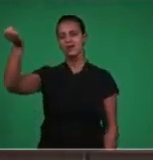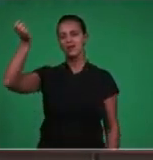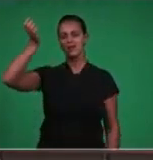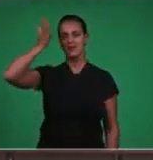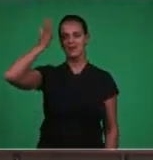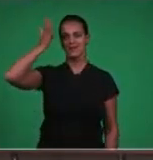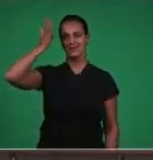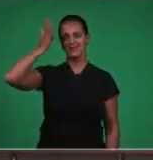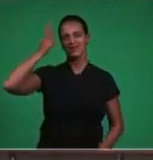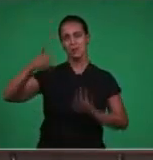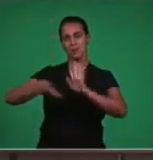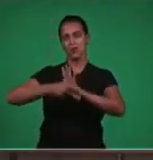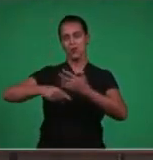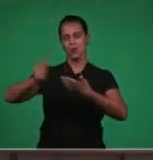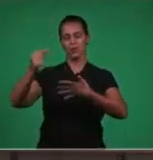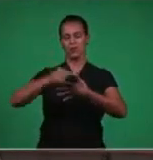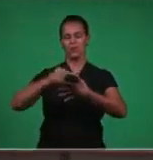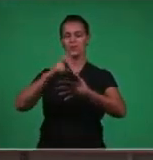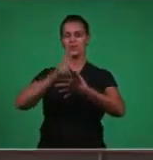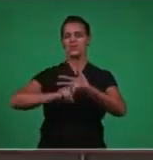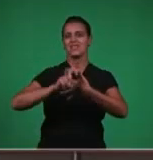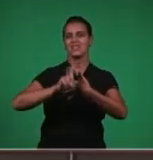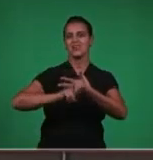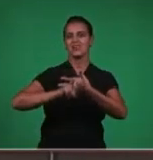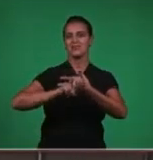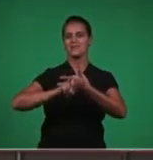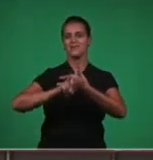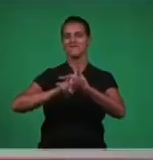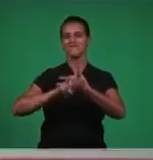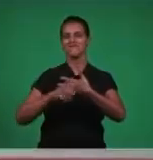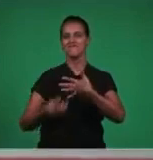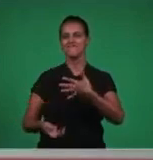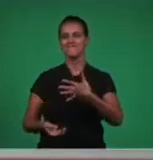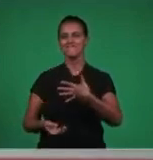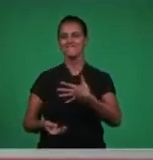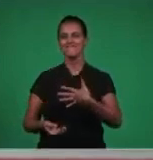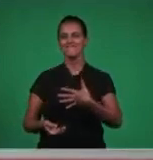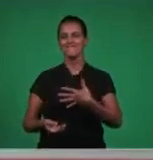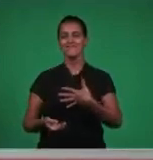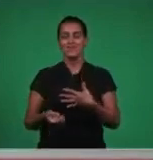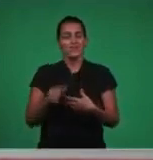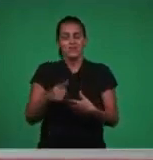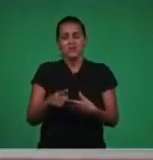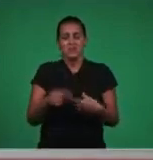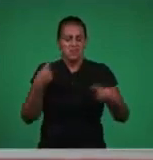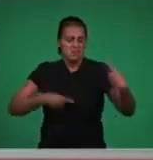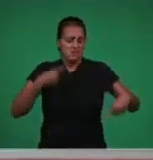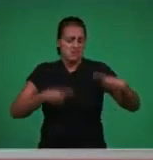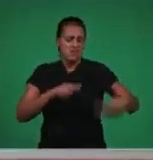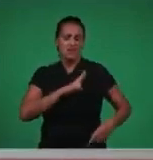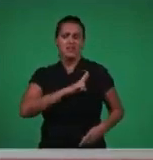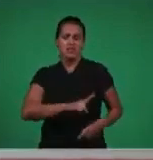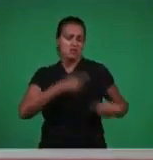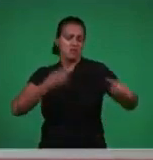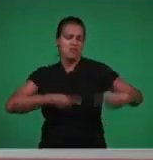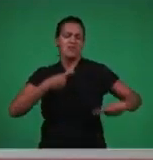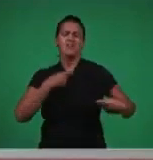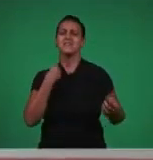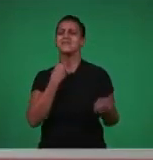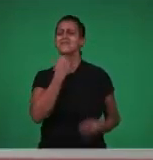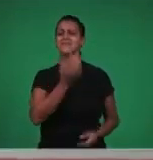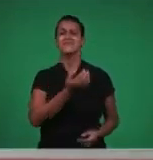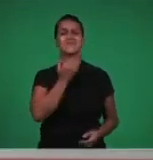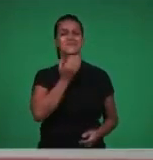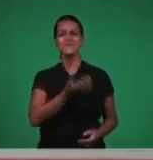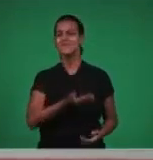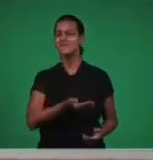medida. Não adianta você discutir com as pessoas religião. Quem tem religião não tem nada para dizer.